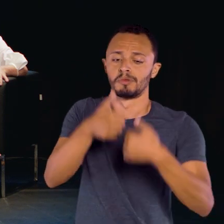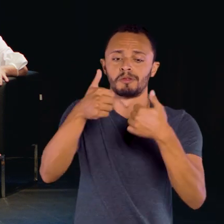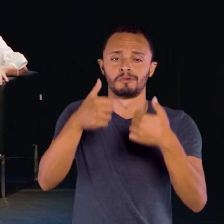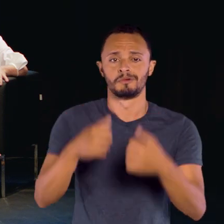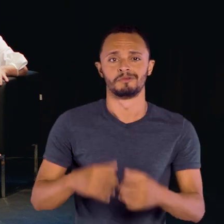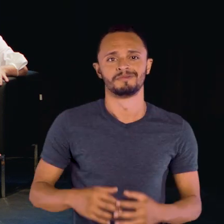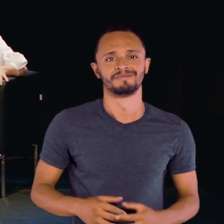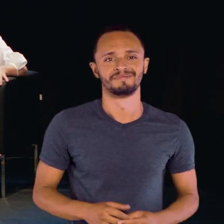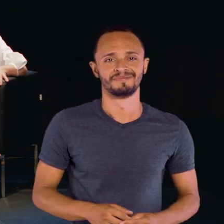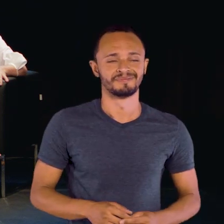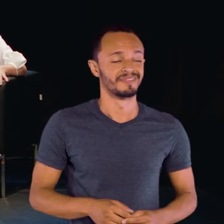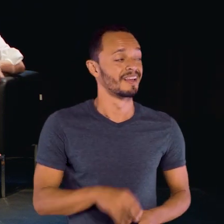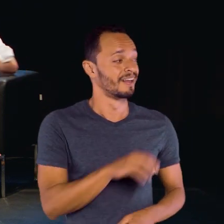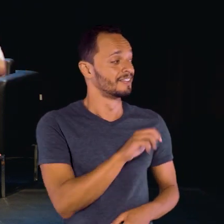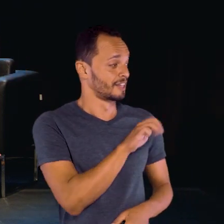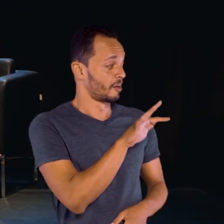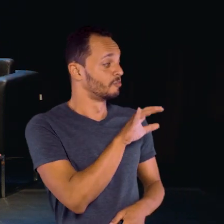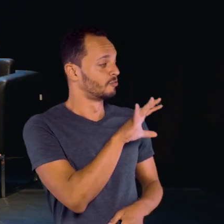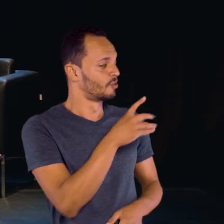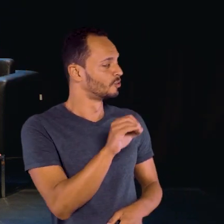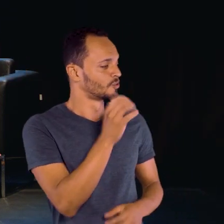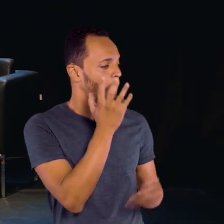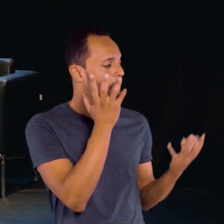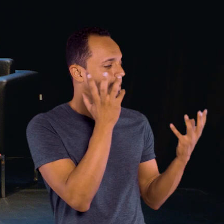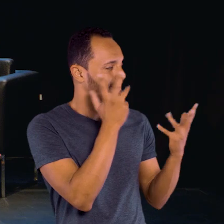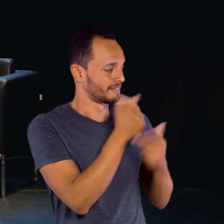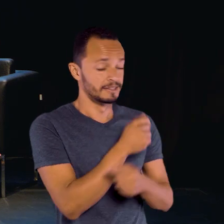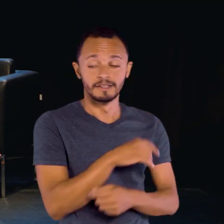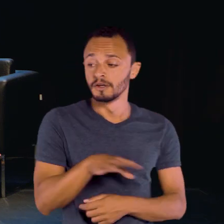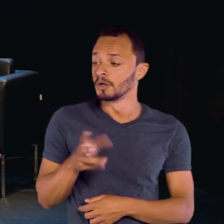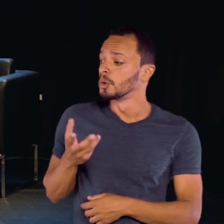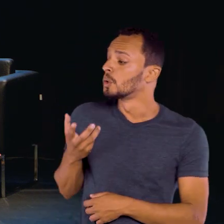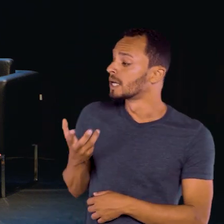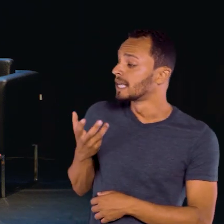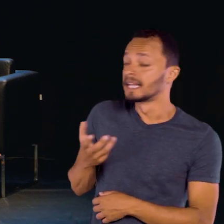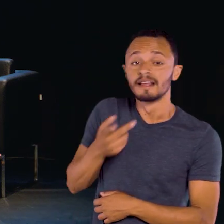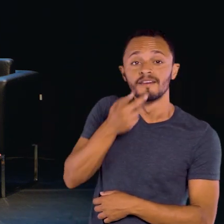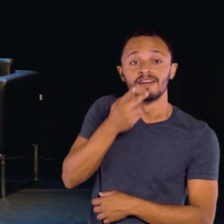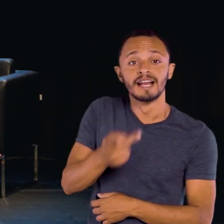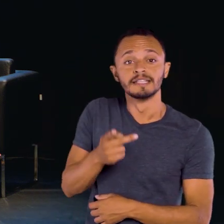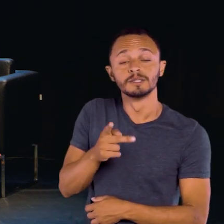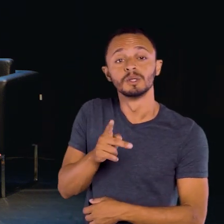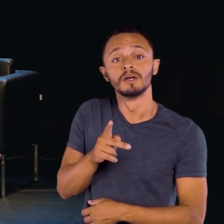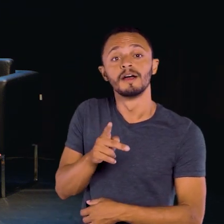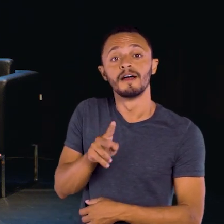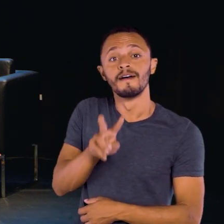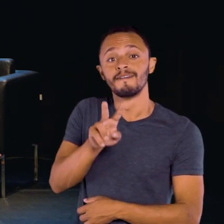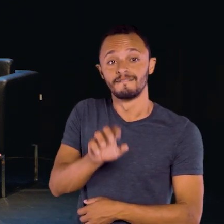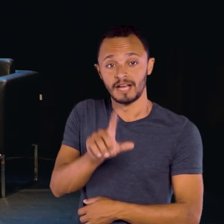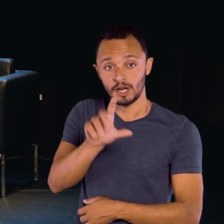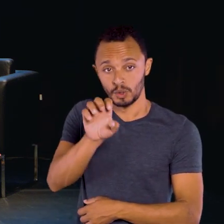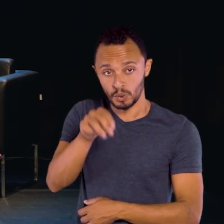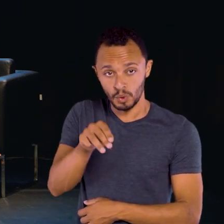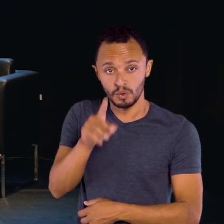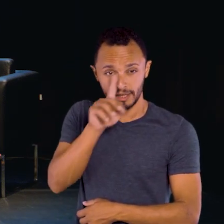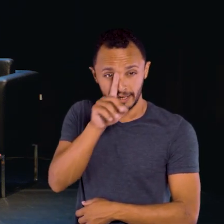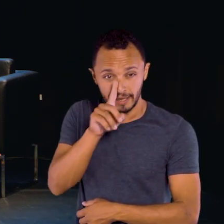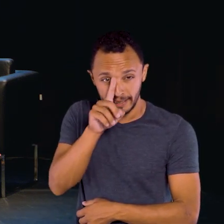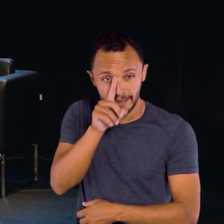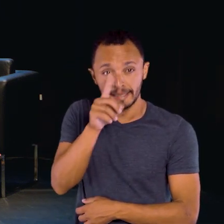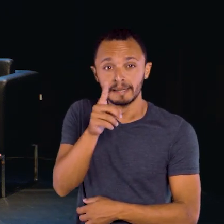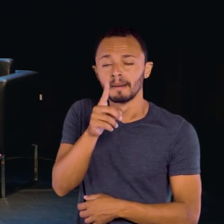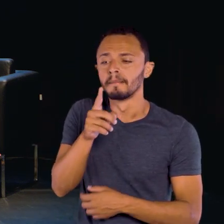Maravilha, seu Afonso. Não, eu queria que você falasse um pouco mais do Crime do Cais do Valongo, porque, desculpa, mas é o que eu mais gosto de todos que você